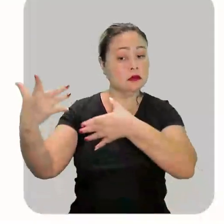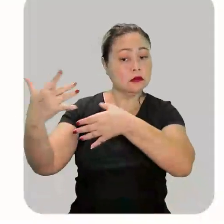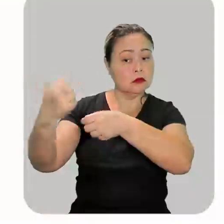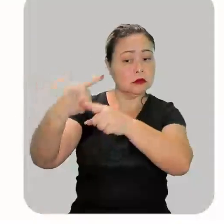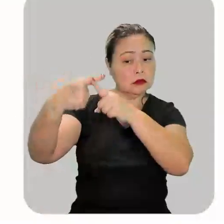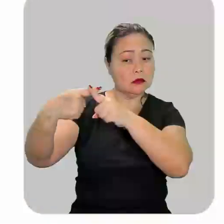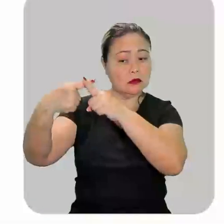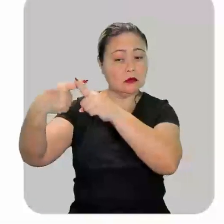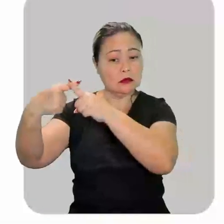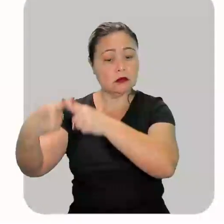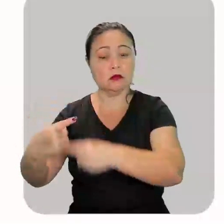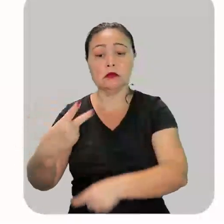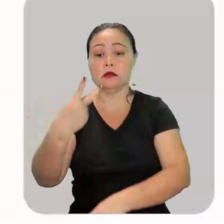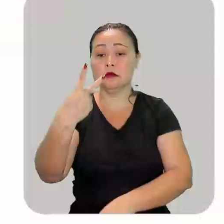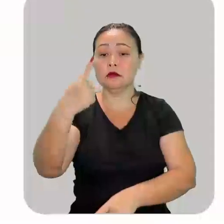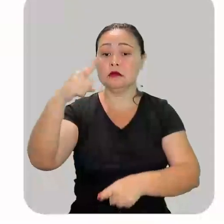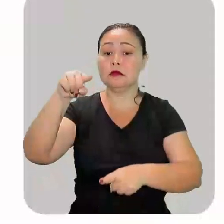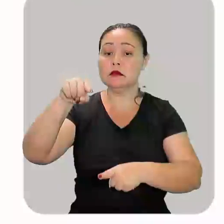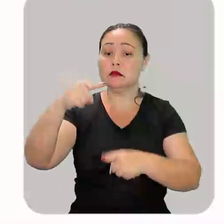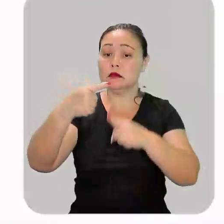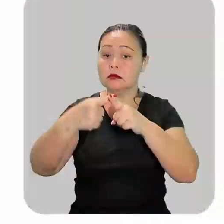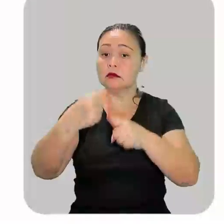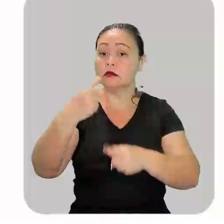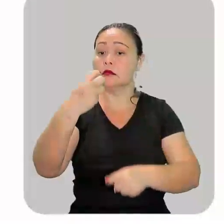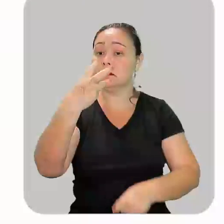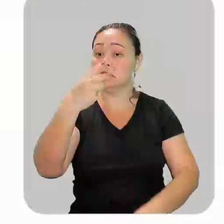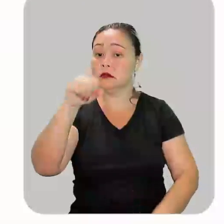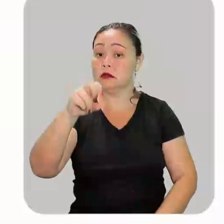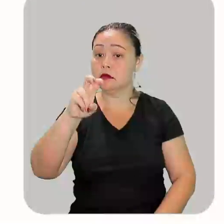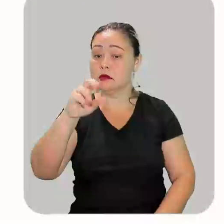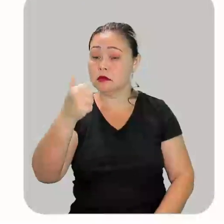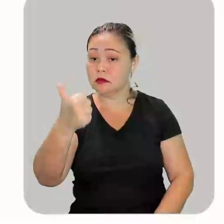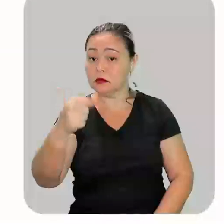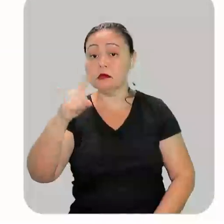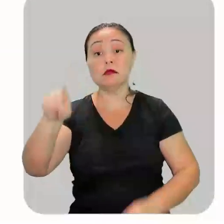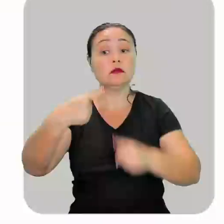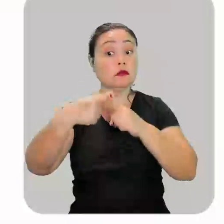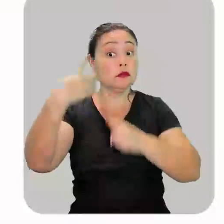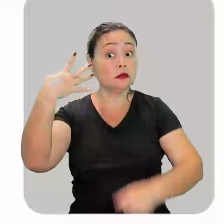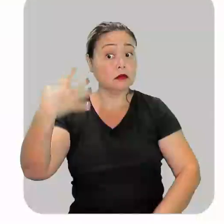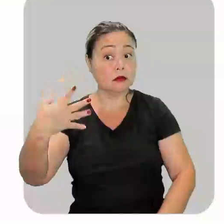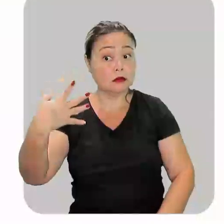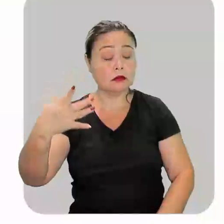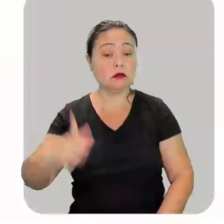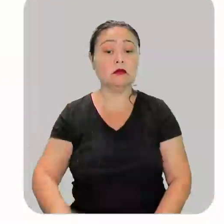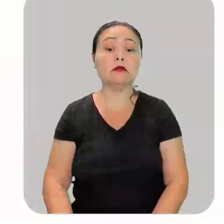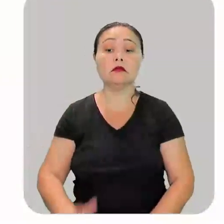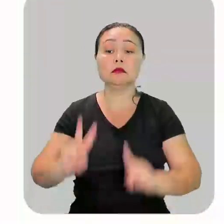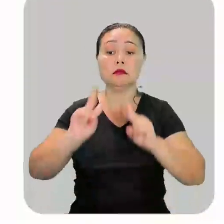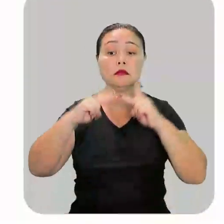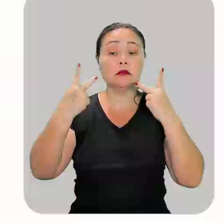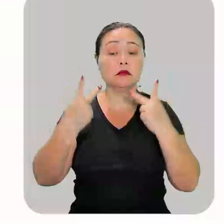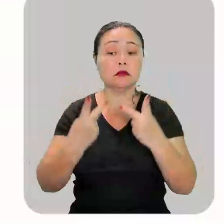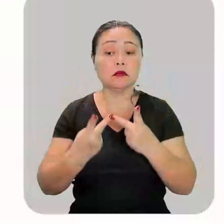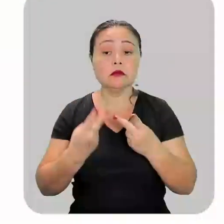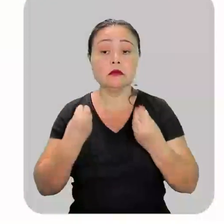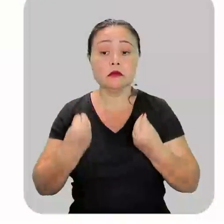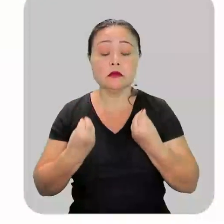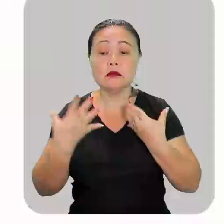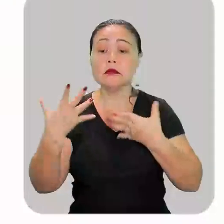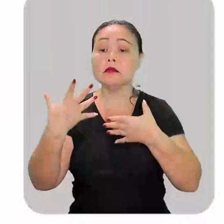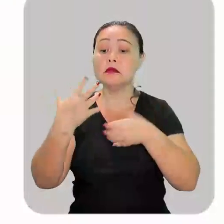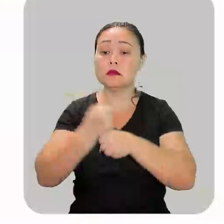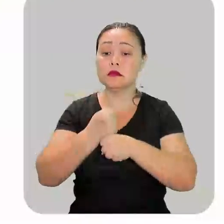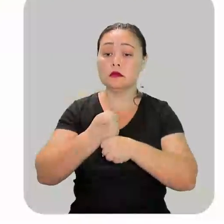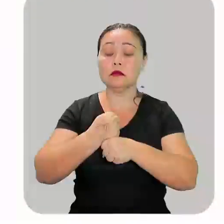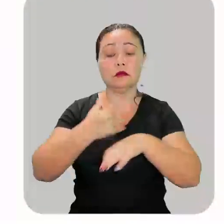Calculando 2 vezes 3,51 vezes 4. Esse volume nos é dado fazendo esse cálculo